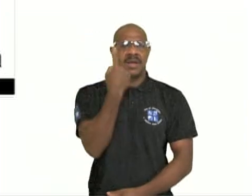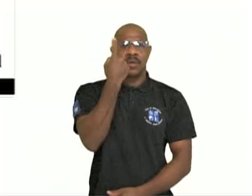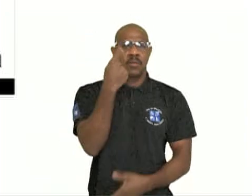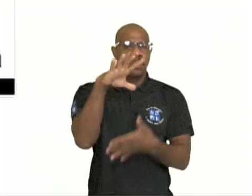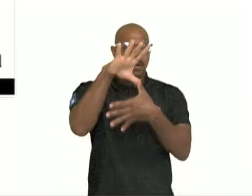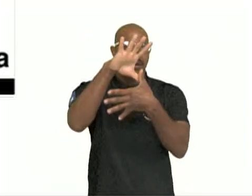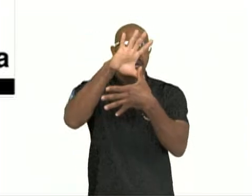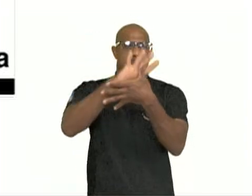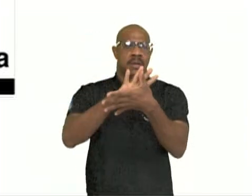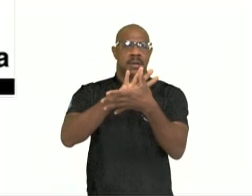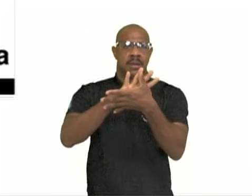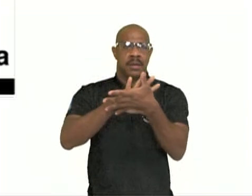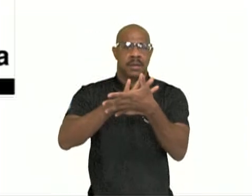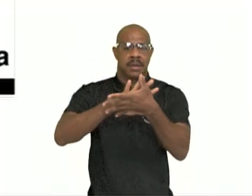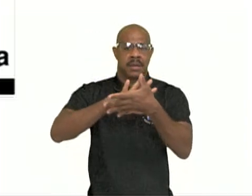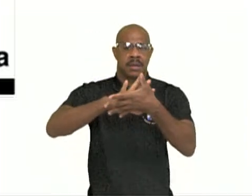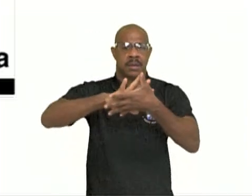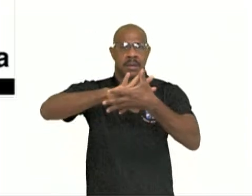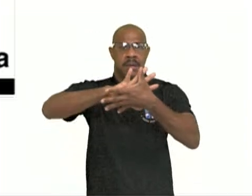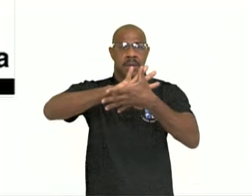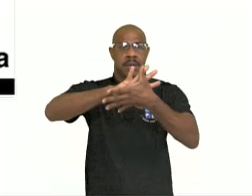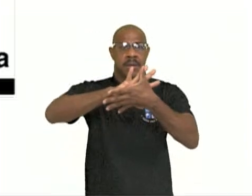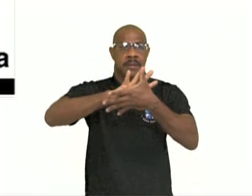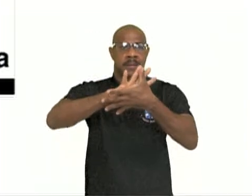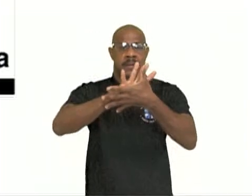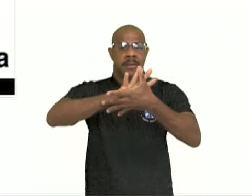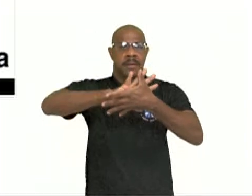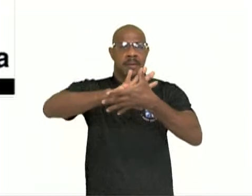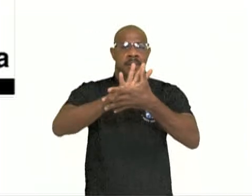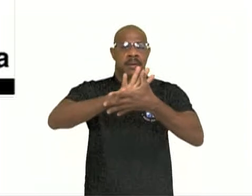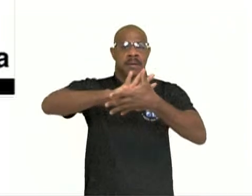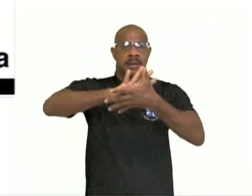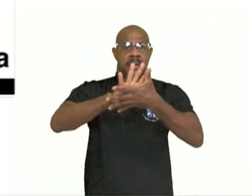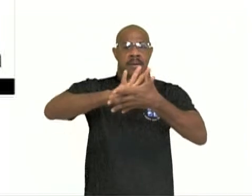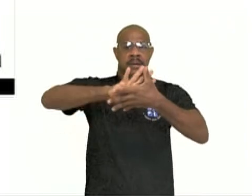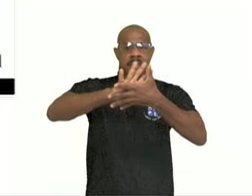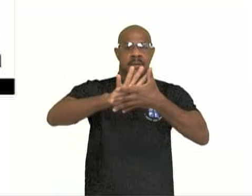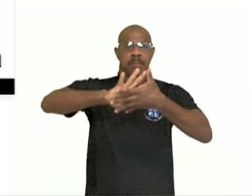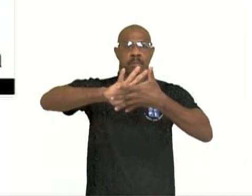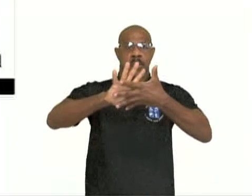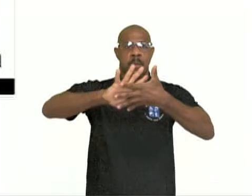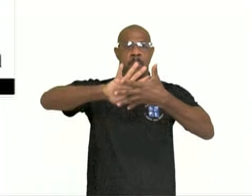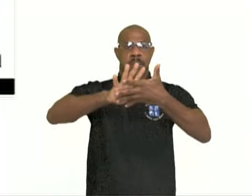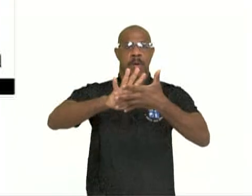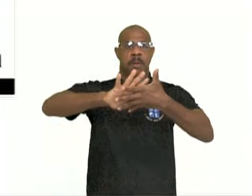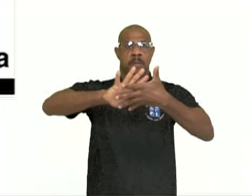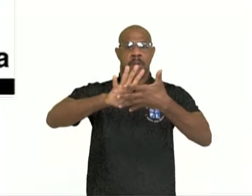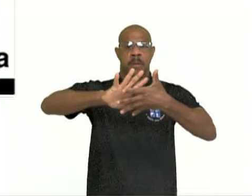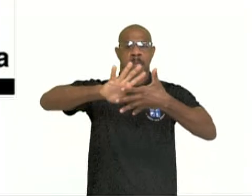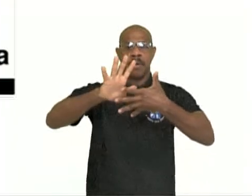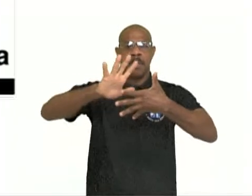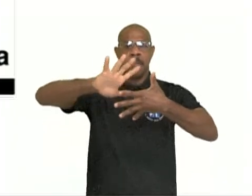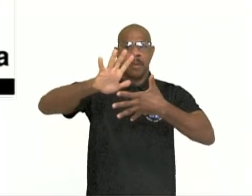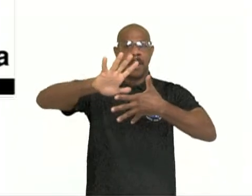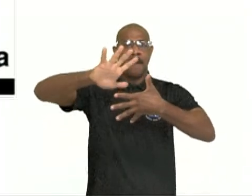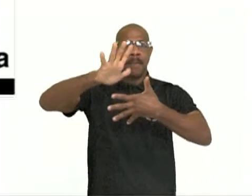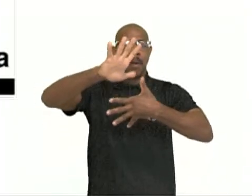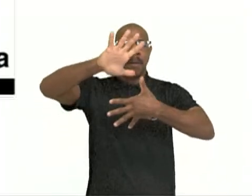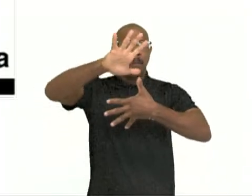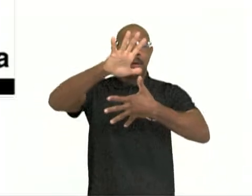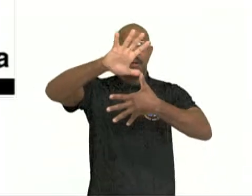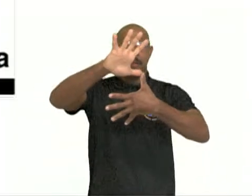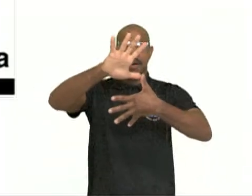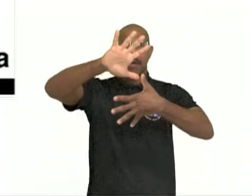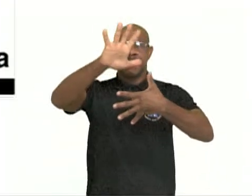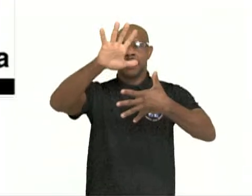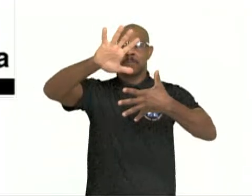Pangeia, eles vão se rompendo e vão se afastando, formando a distribuição atual dos